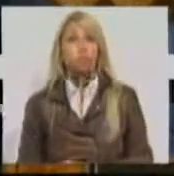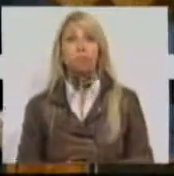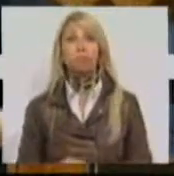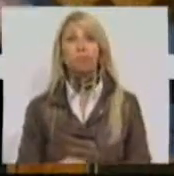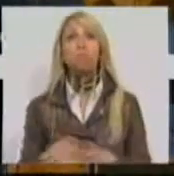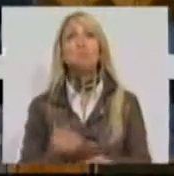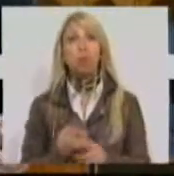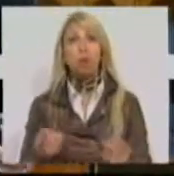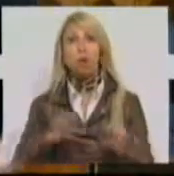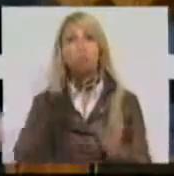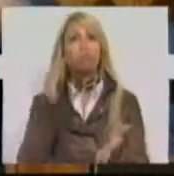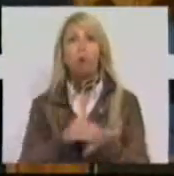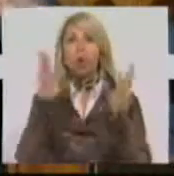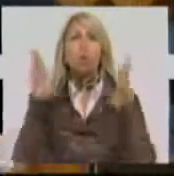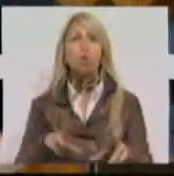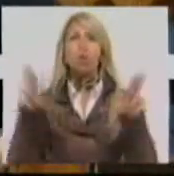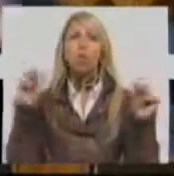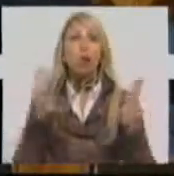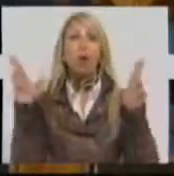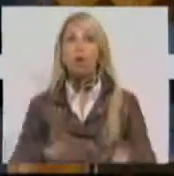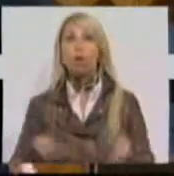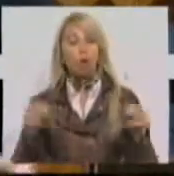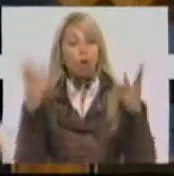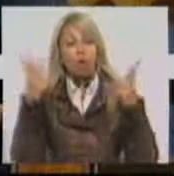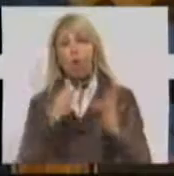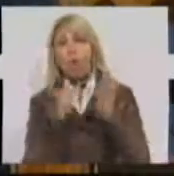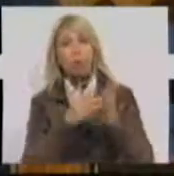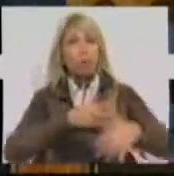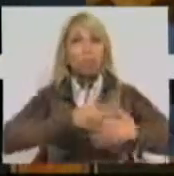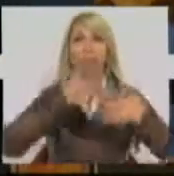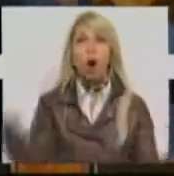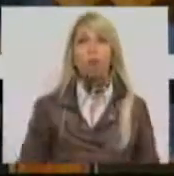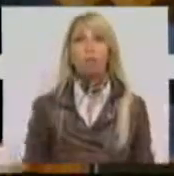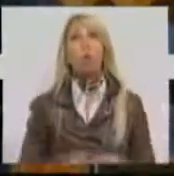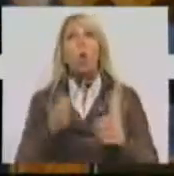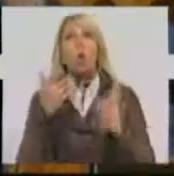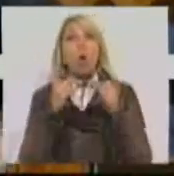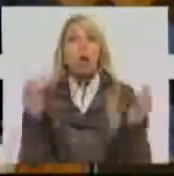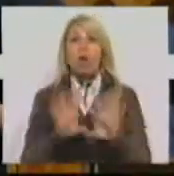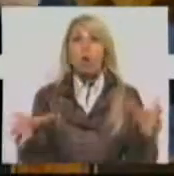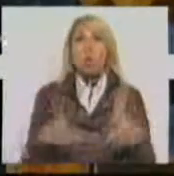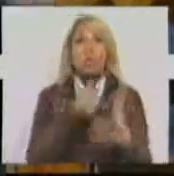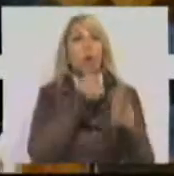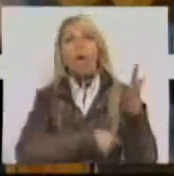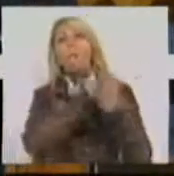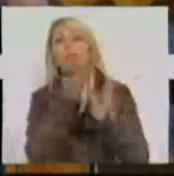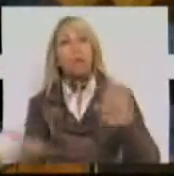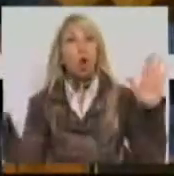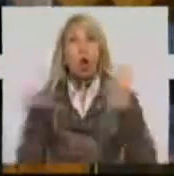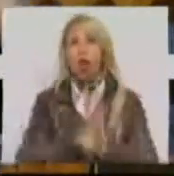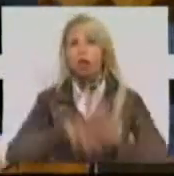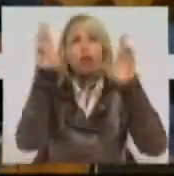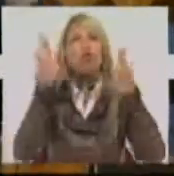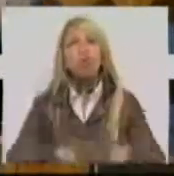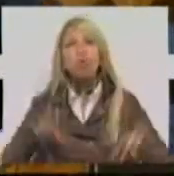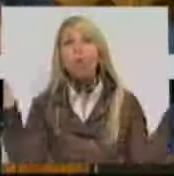não se traduzem nunca, mas nunca, seja no orçamento, seja ao nível da comissão, de medidas, de leis, nunca